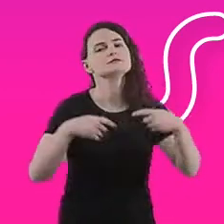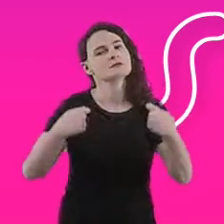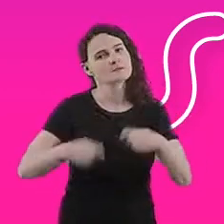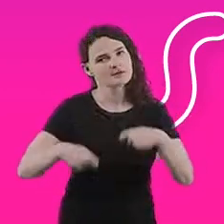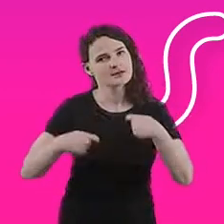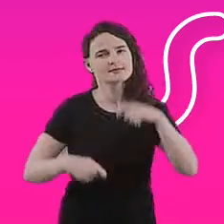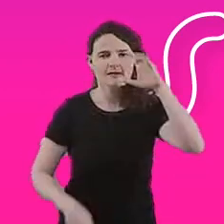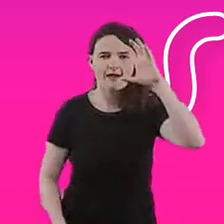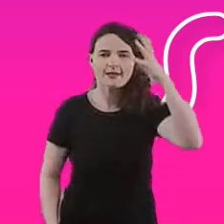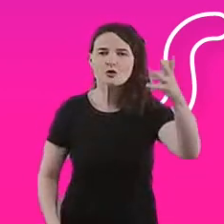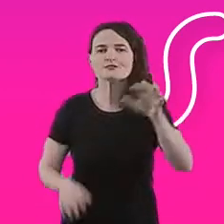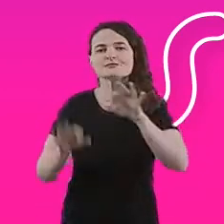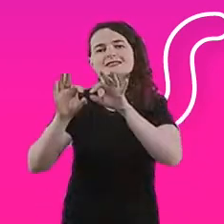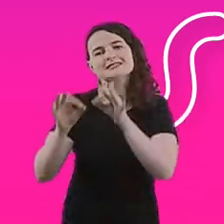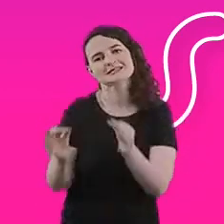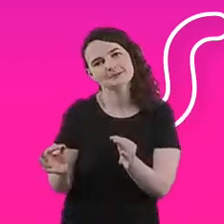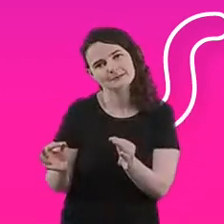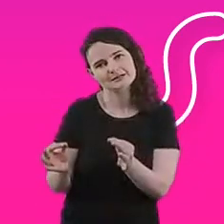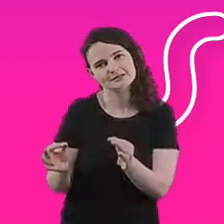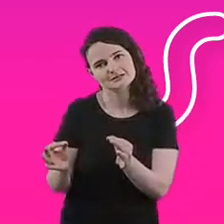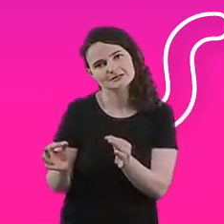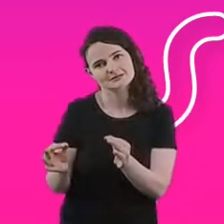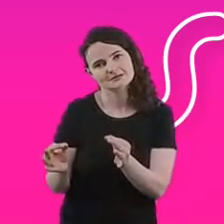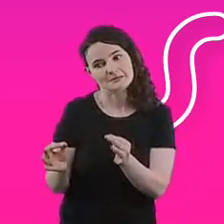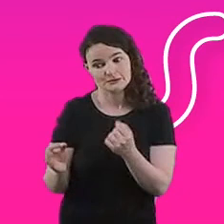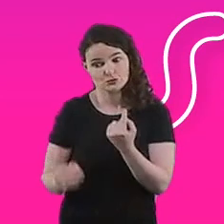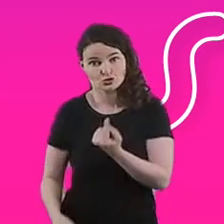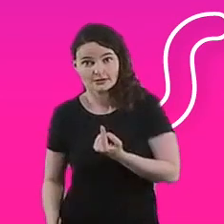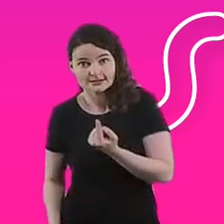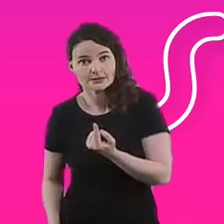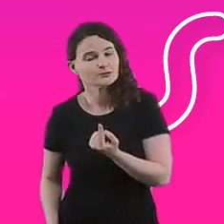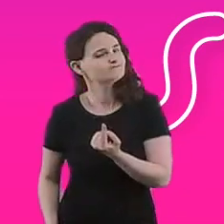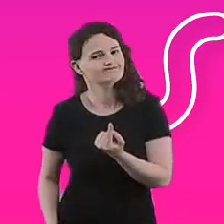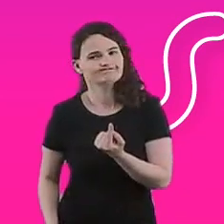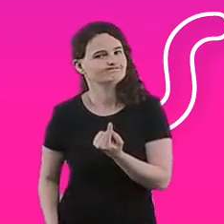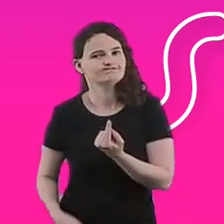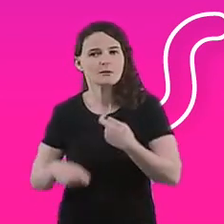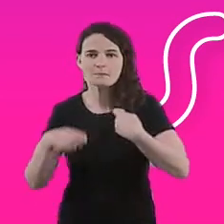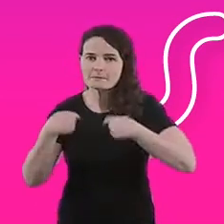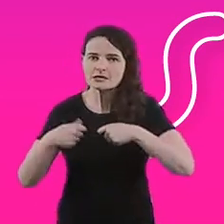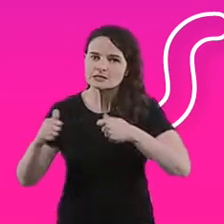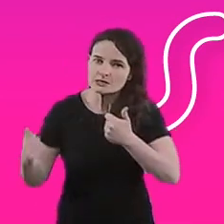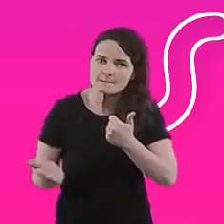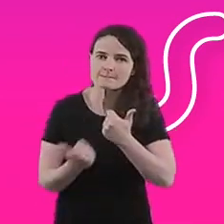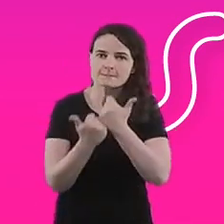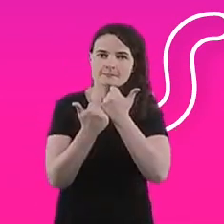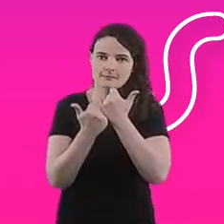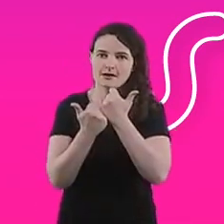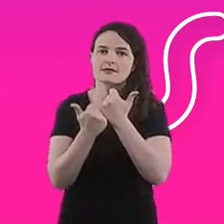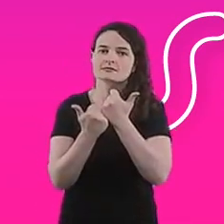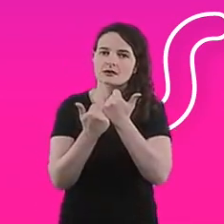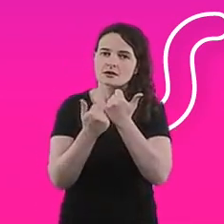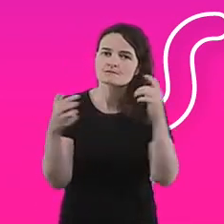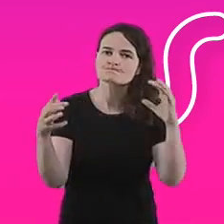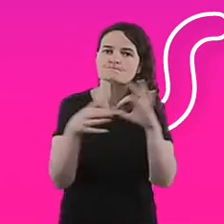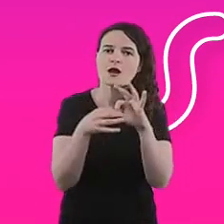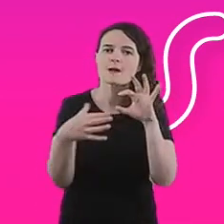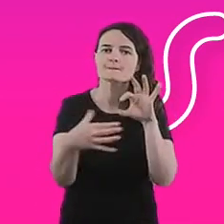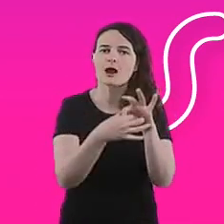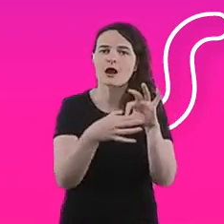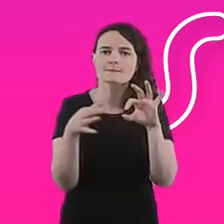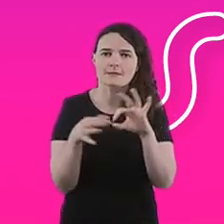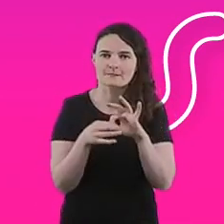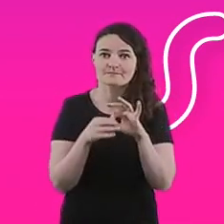soluções simples, mas nunca uma solução solitária, é sempre uma solução que exige aí a parceria e o engajamento de muitas pessoas. Tá